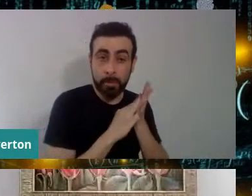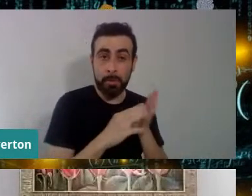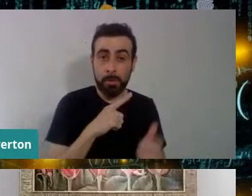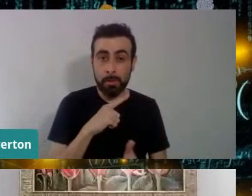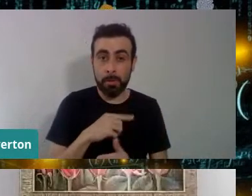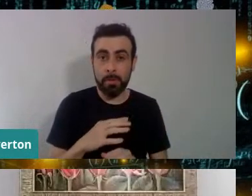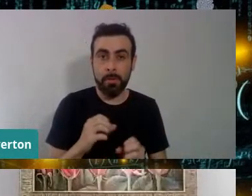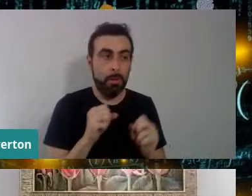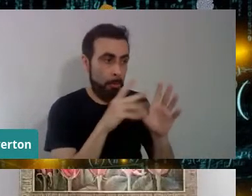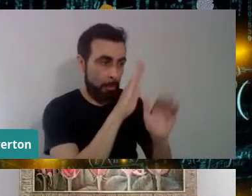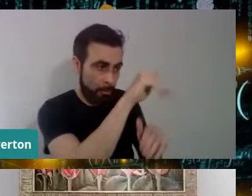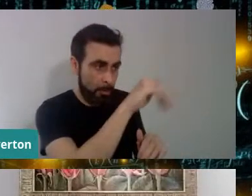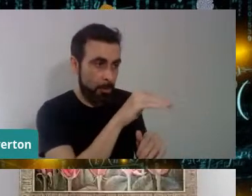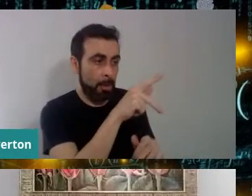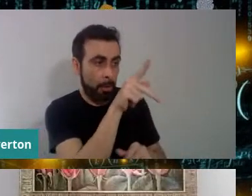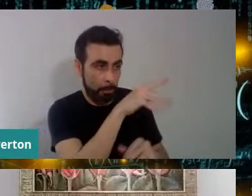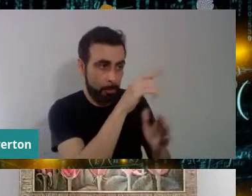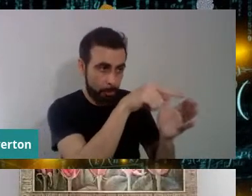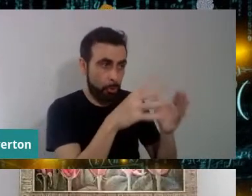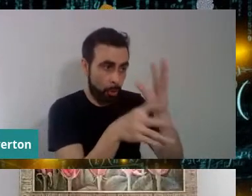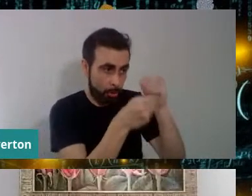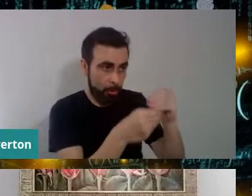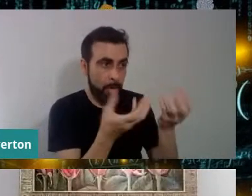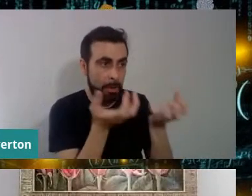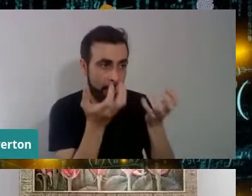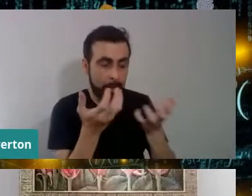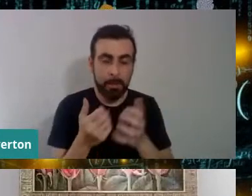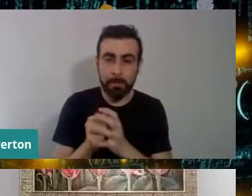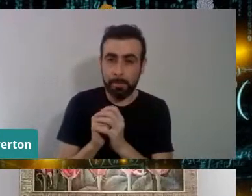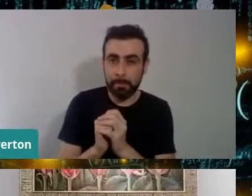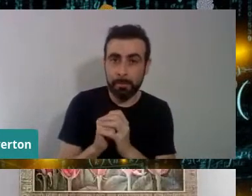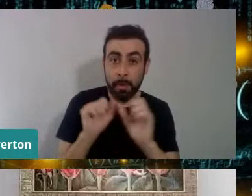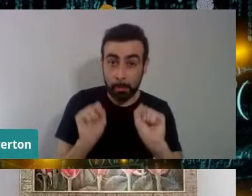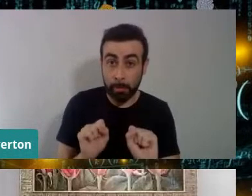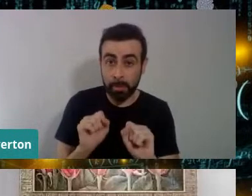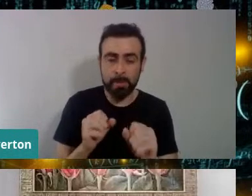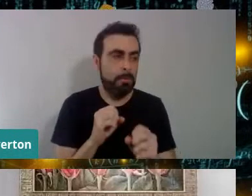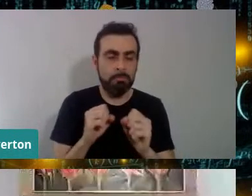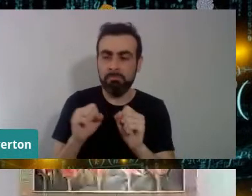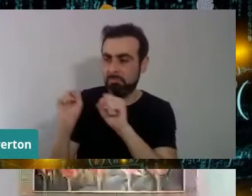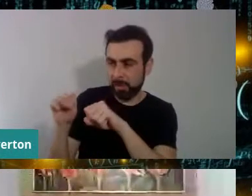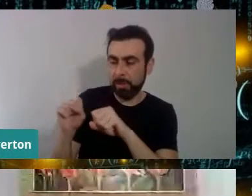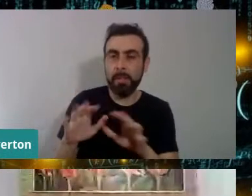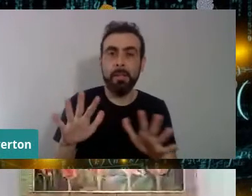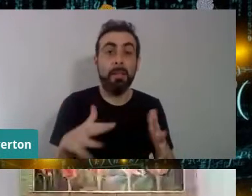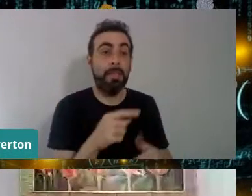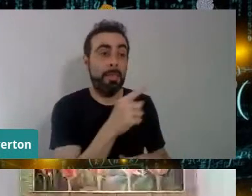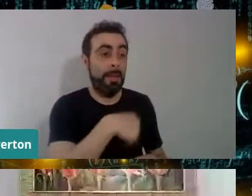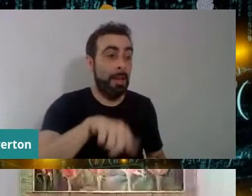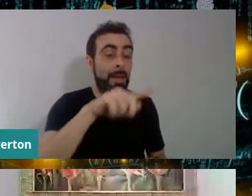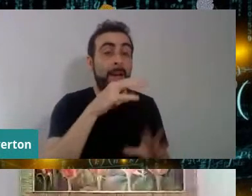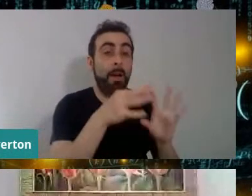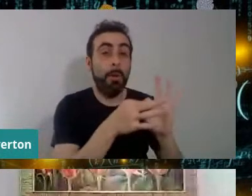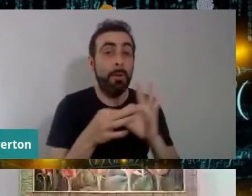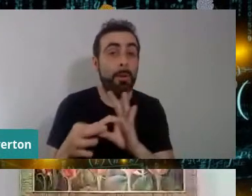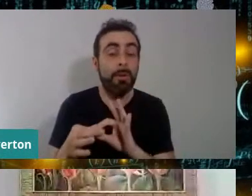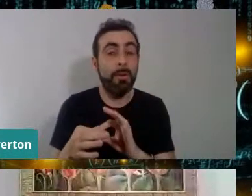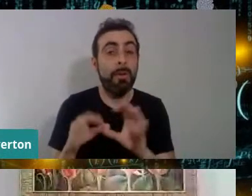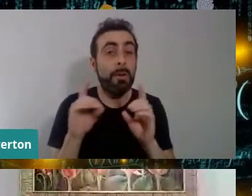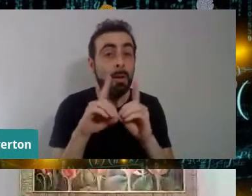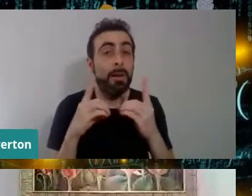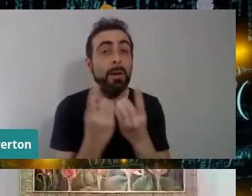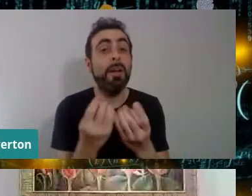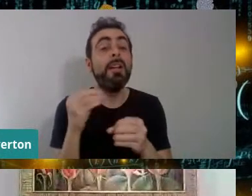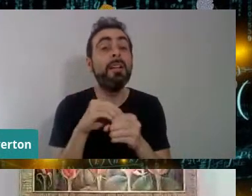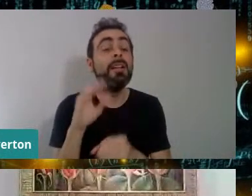Carlos, queria fazer um adendo aqui também. Um dos motivos da nossa união, do nosso departamento,